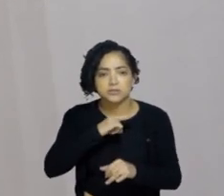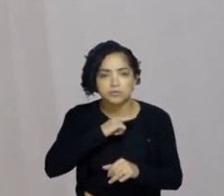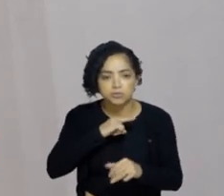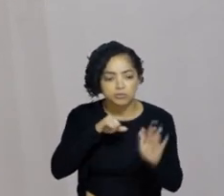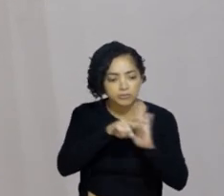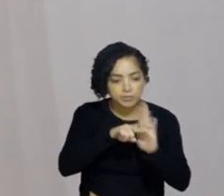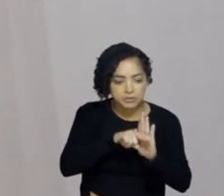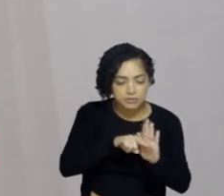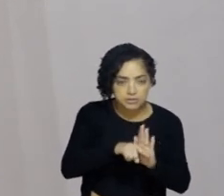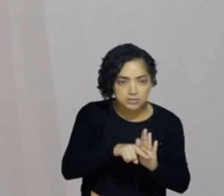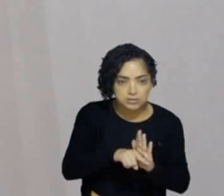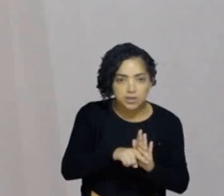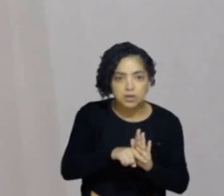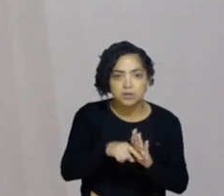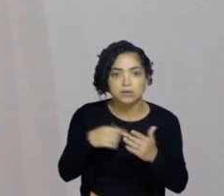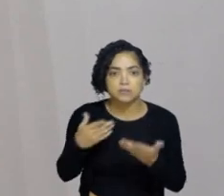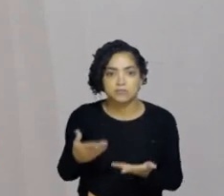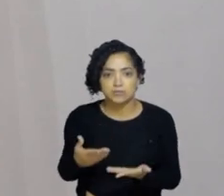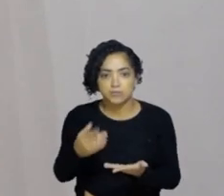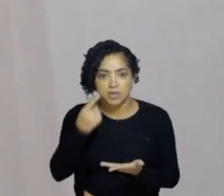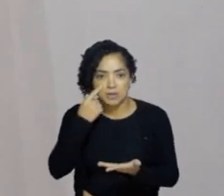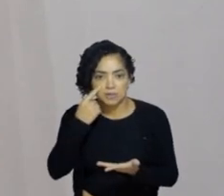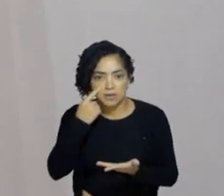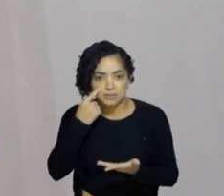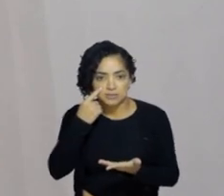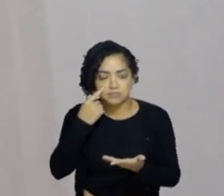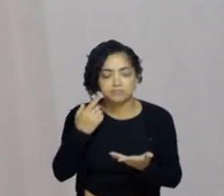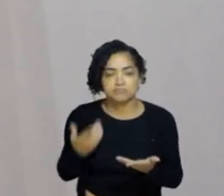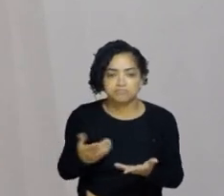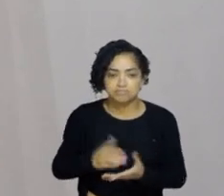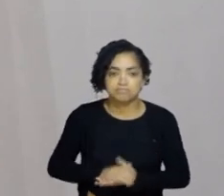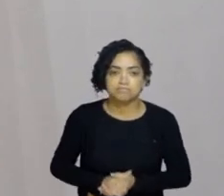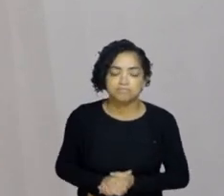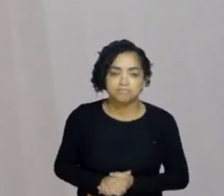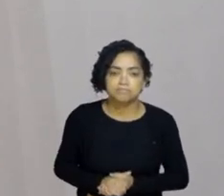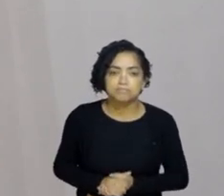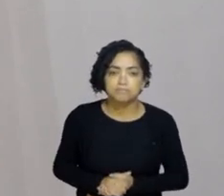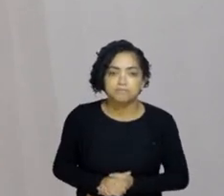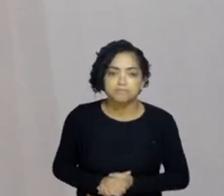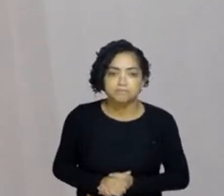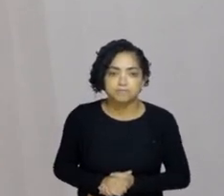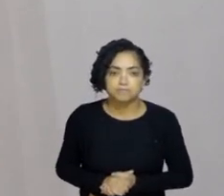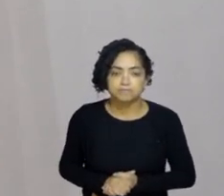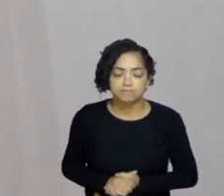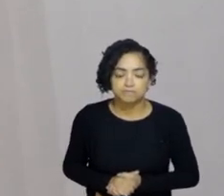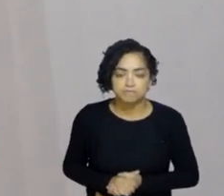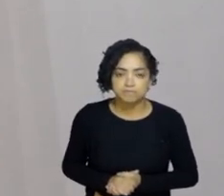é que está o rap, o negócio. Como é que está a vida louca.